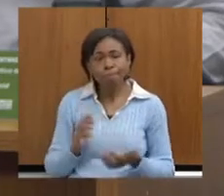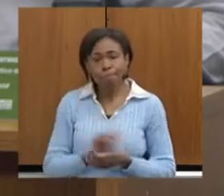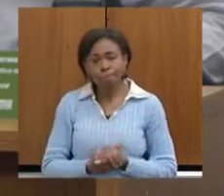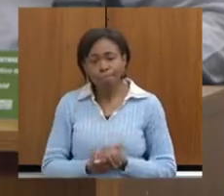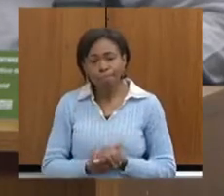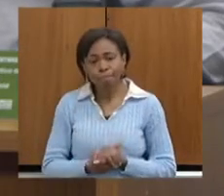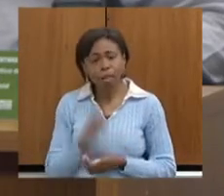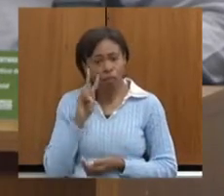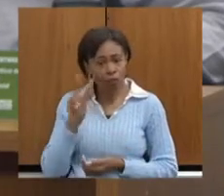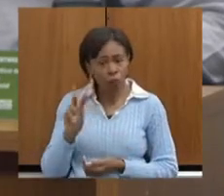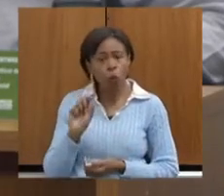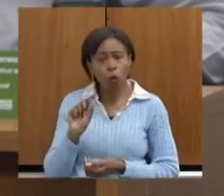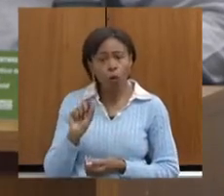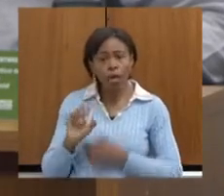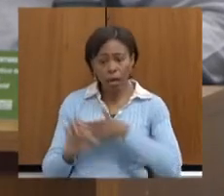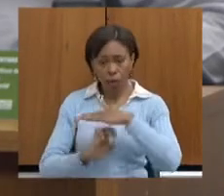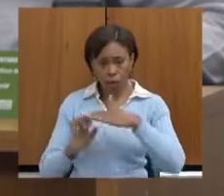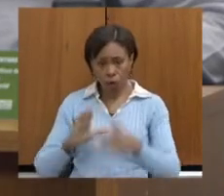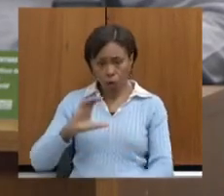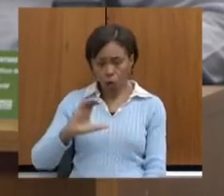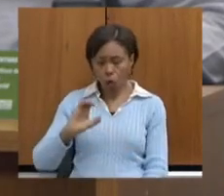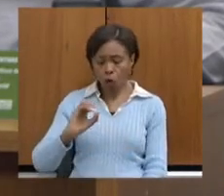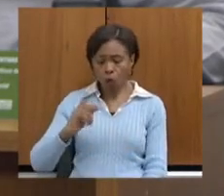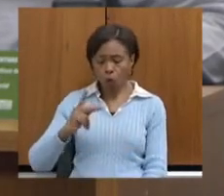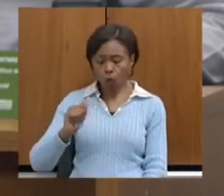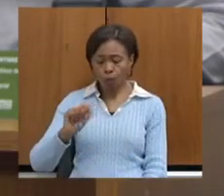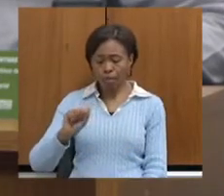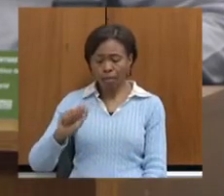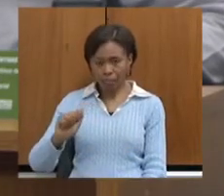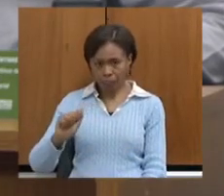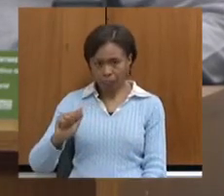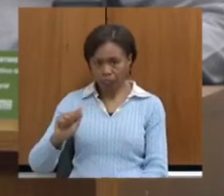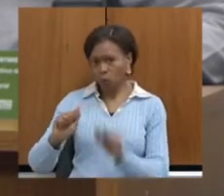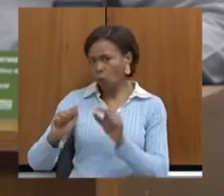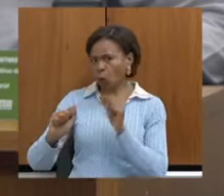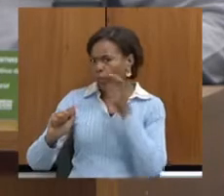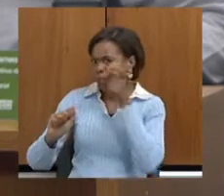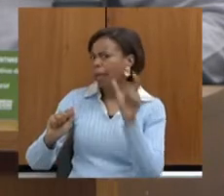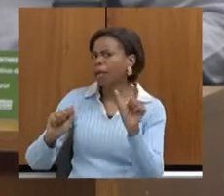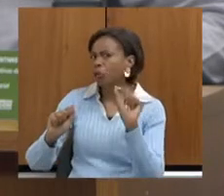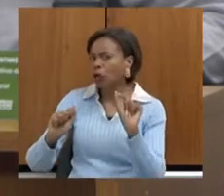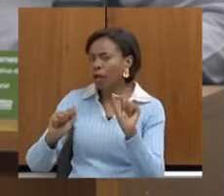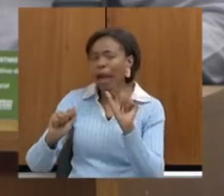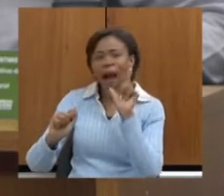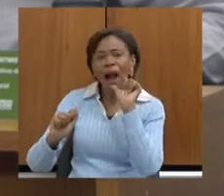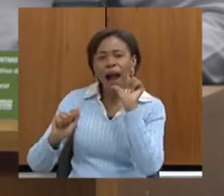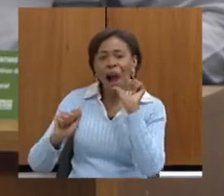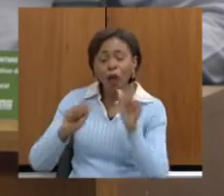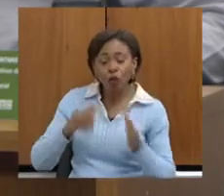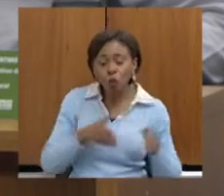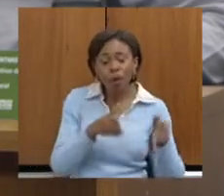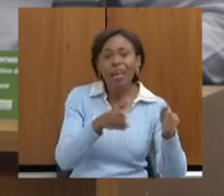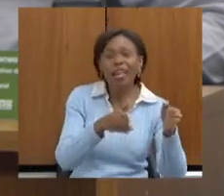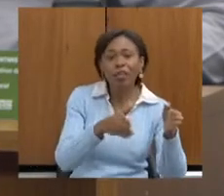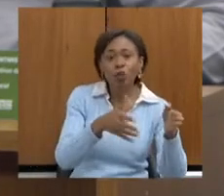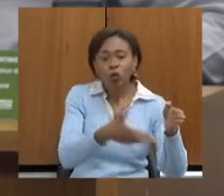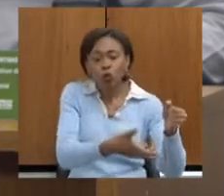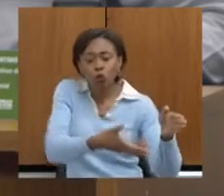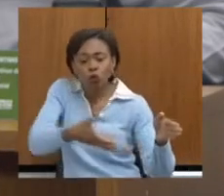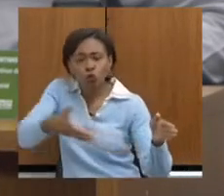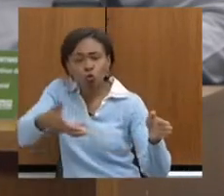é que a copasi o endereço dela é pegar a água do rio e jogar nas caixas até E aí nós sabemos